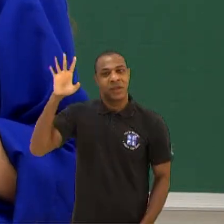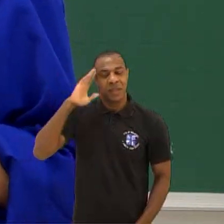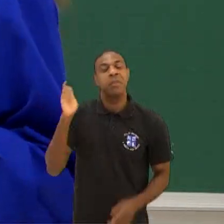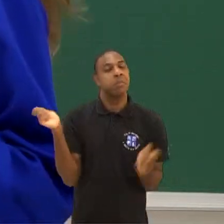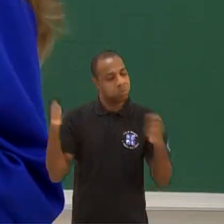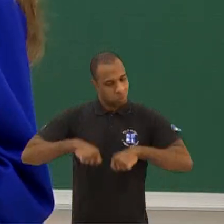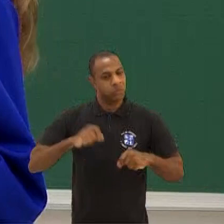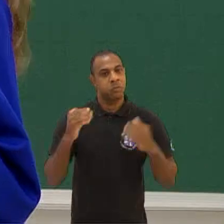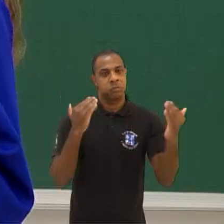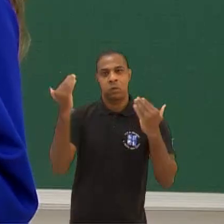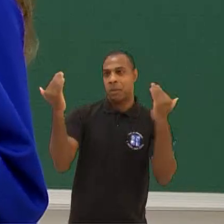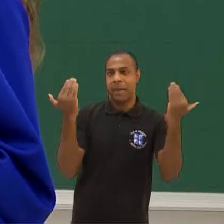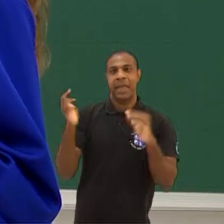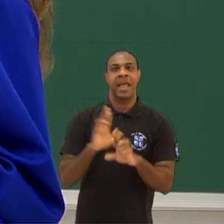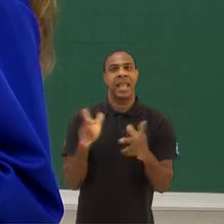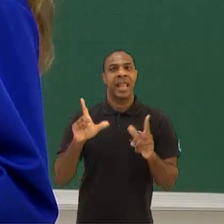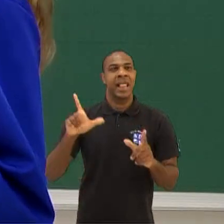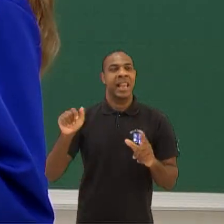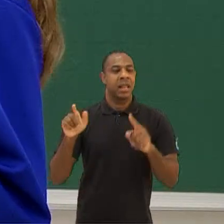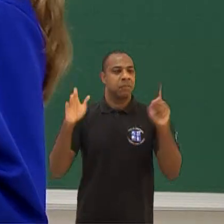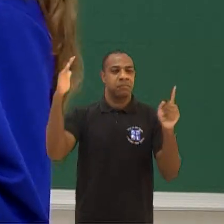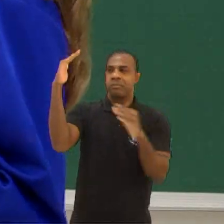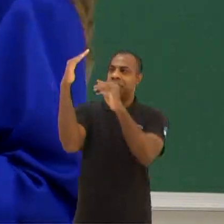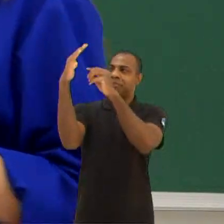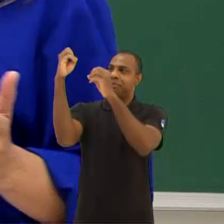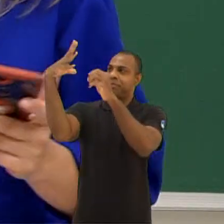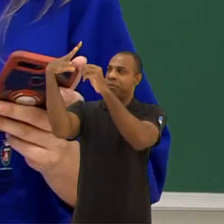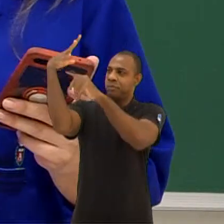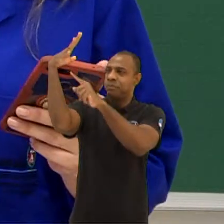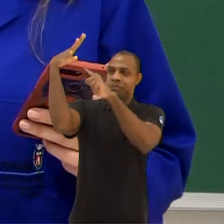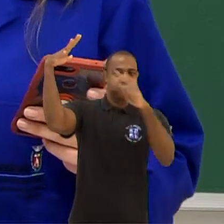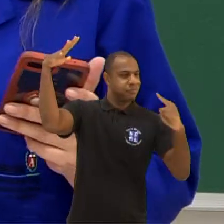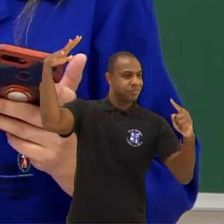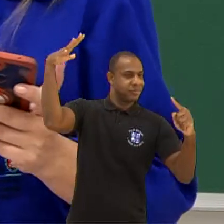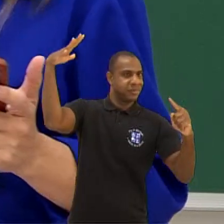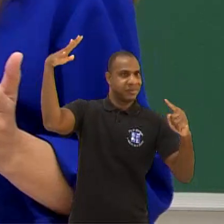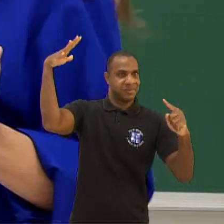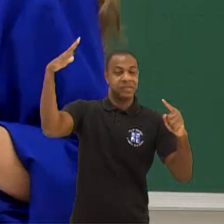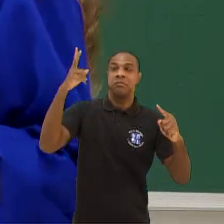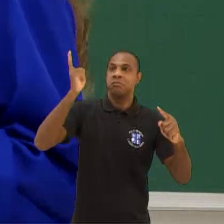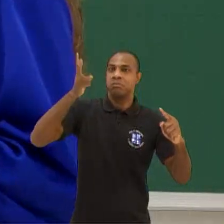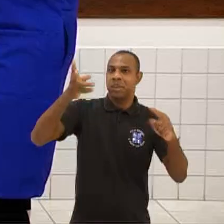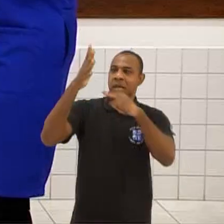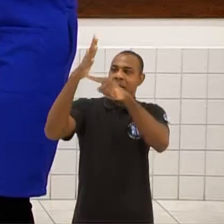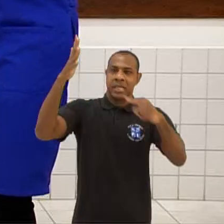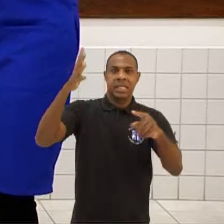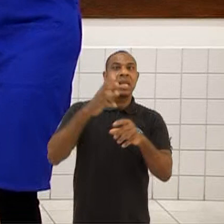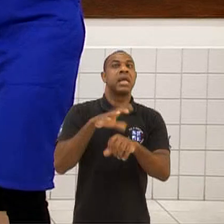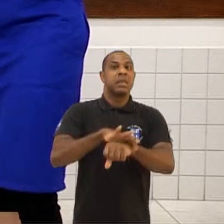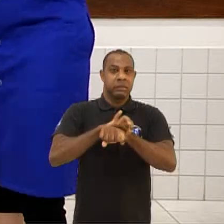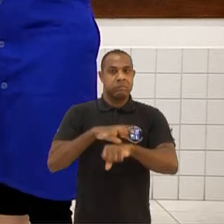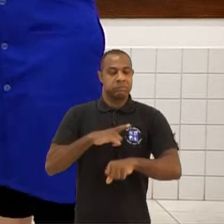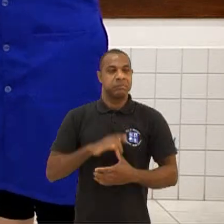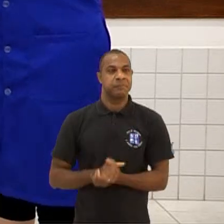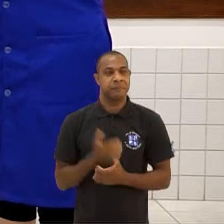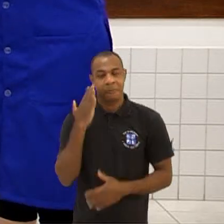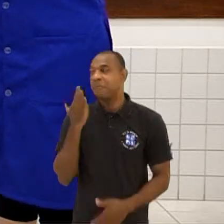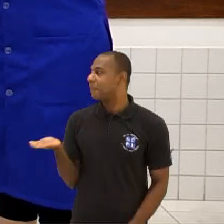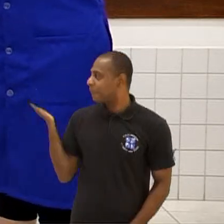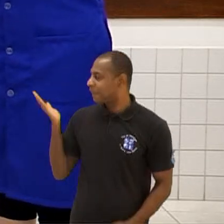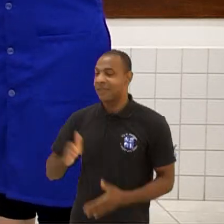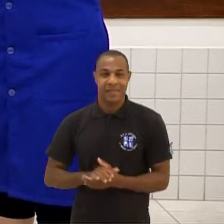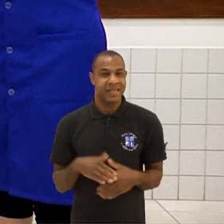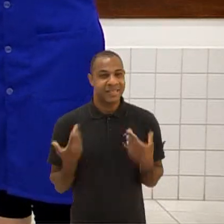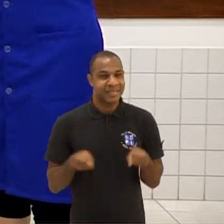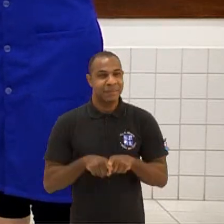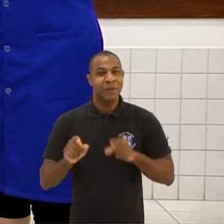você compare lados diferentes do triângulo. Mas se eles estiverem na mesma linha, é mais seguro, legal? Então, e aproveitando esse seu